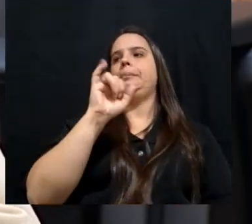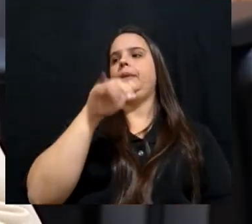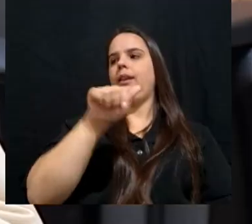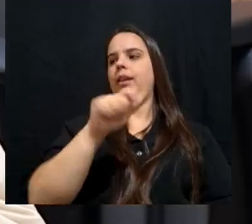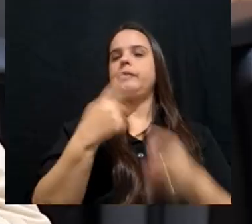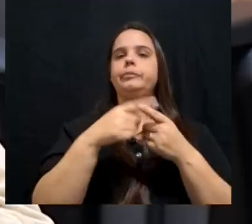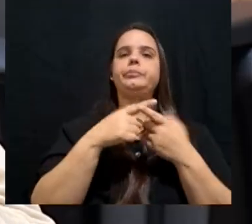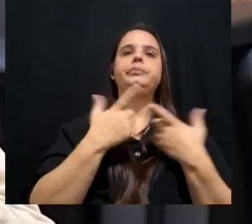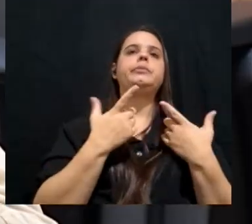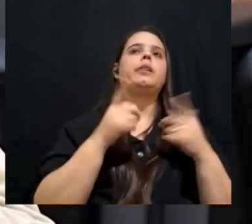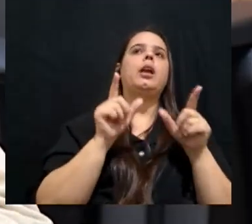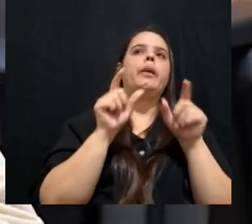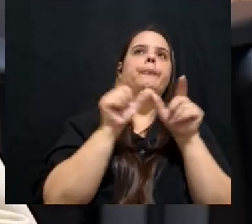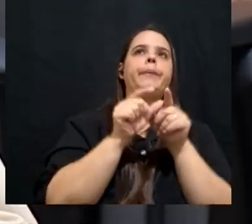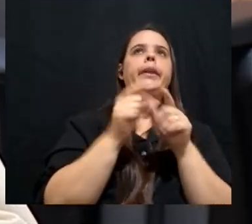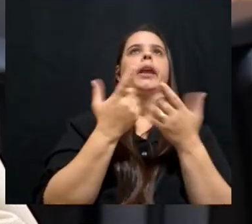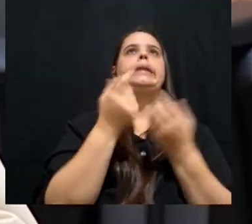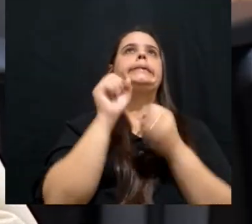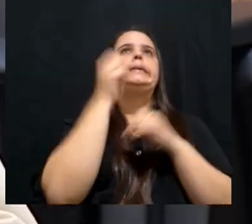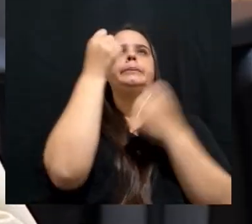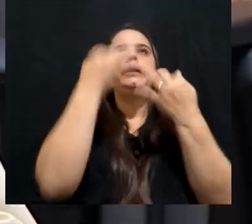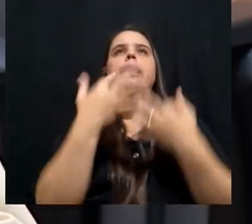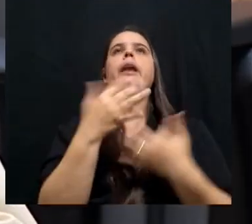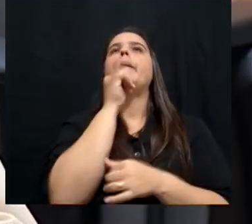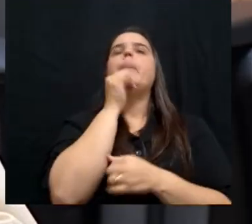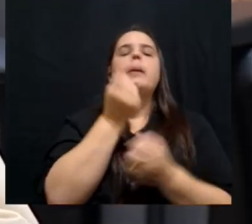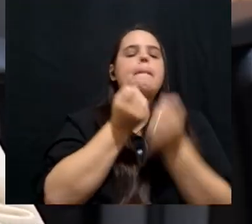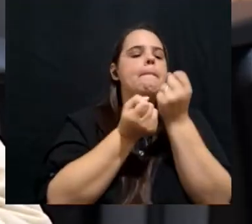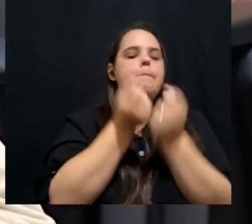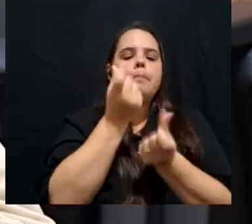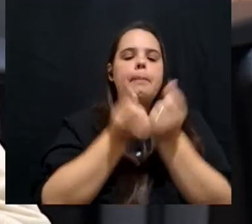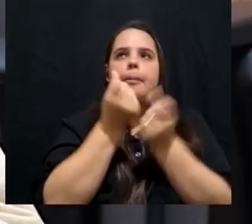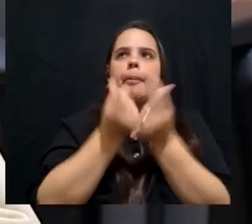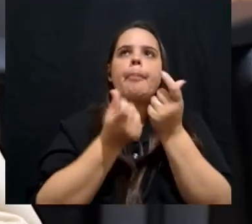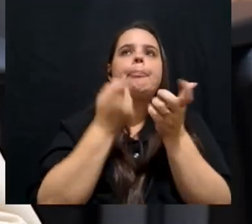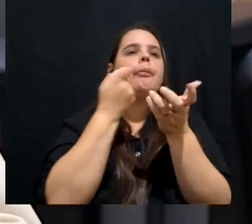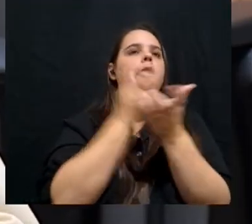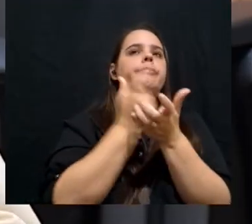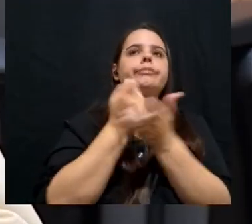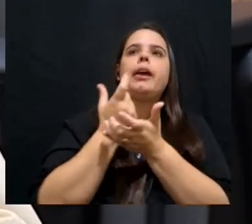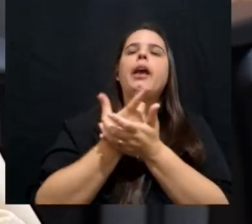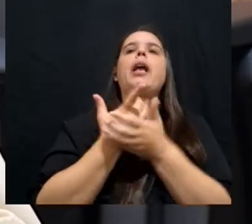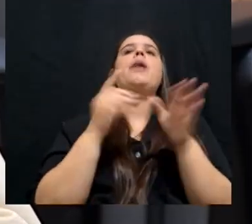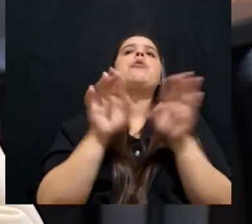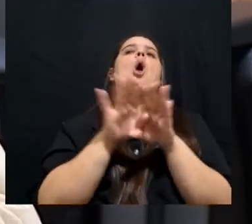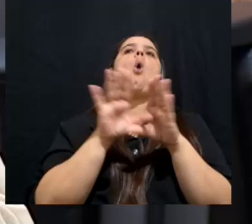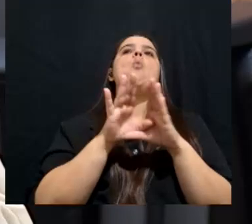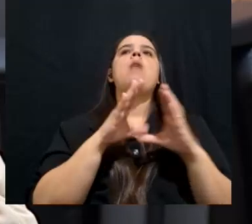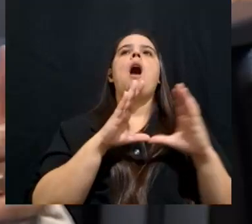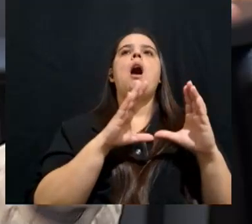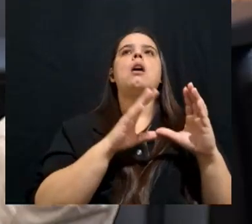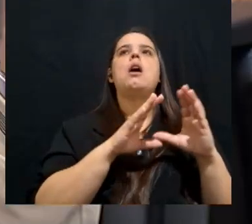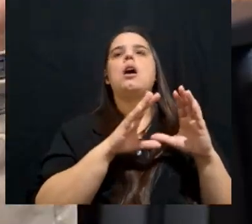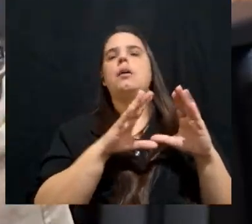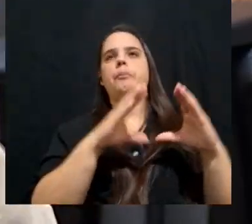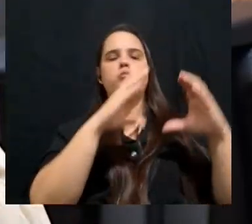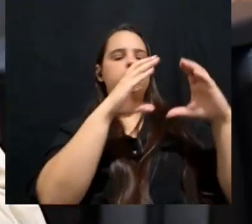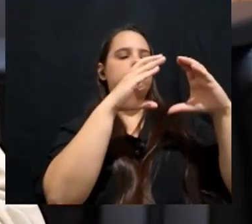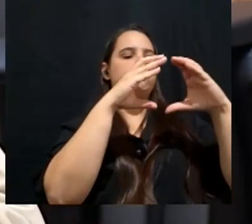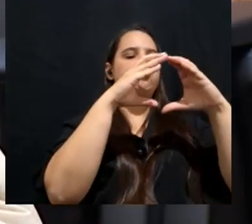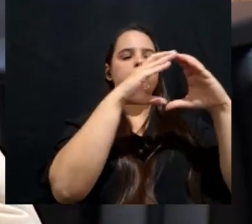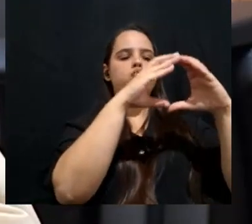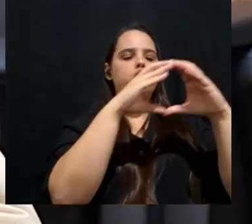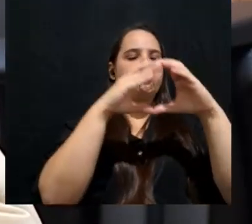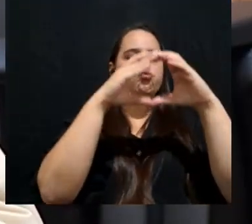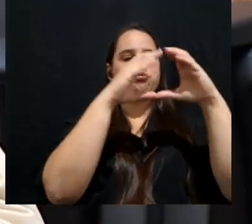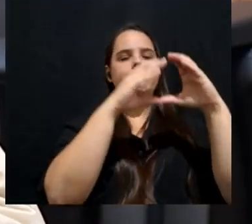da pipoca, o vendedor ambulante, o pessoal da bexiga do balão, enfim. E os comércios fixos que já